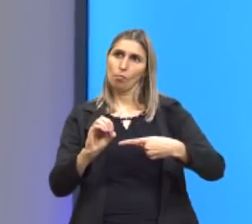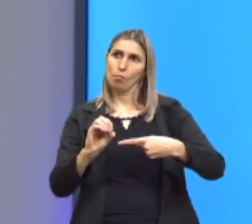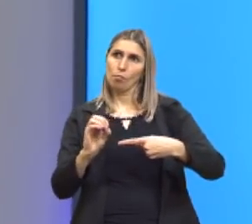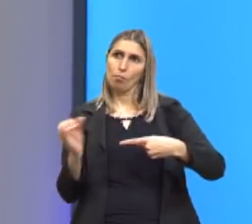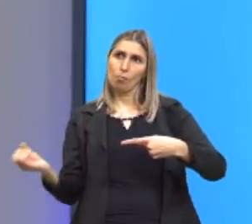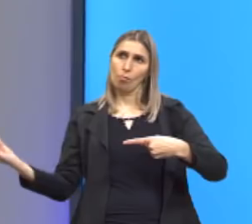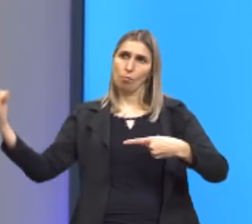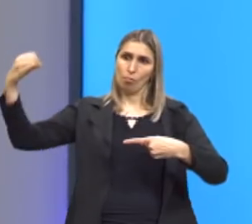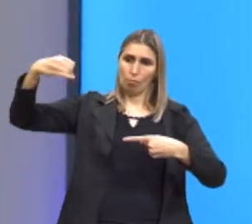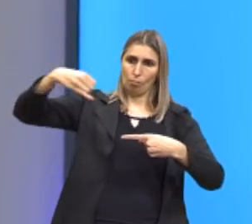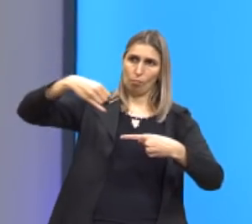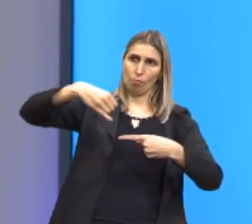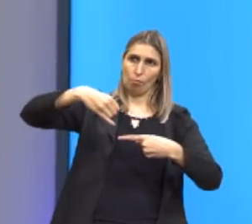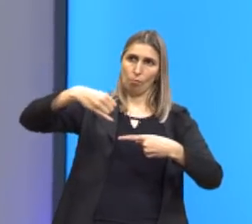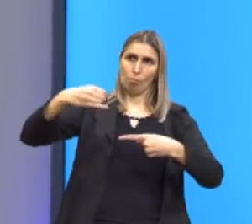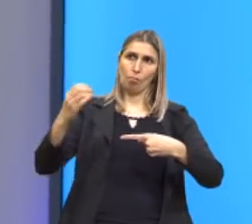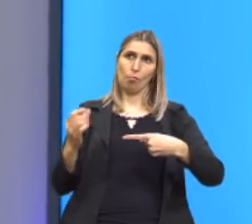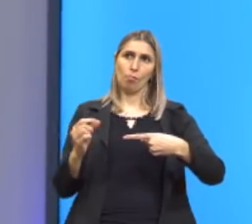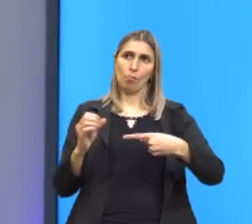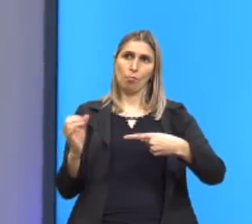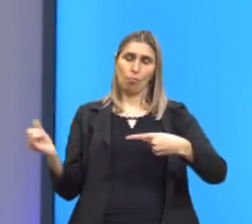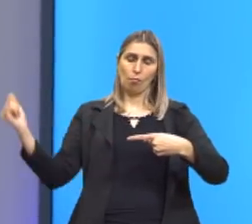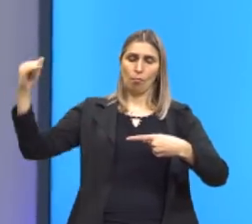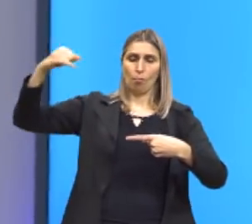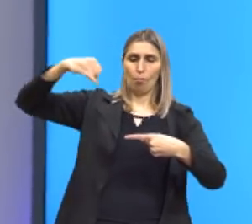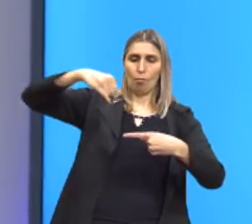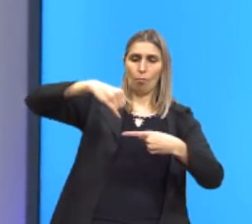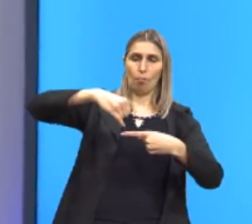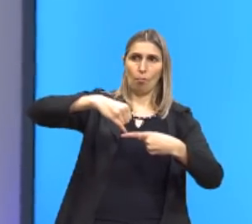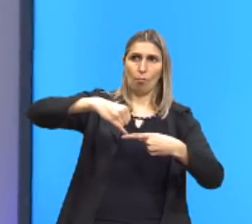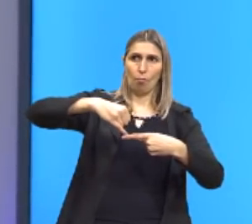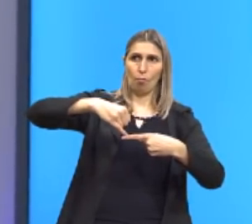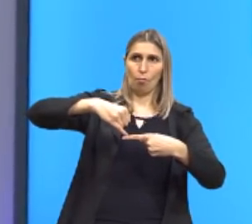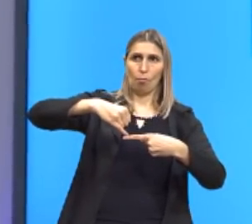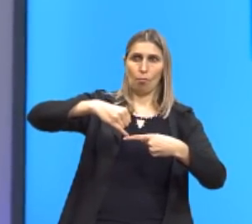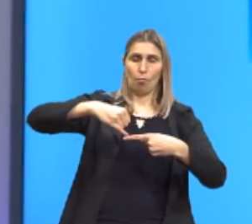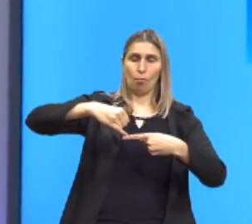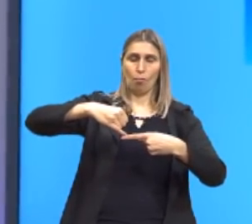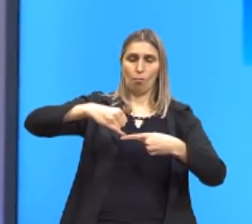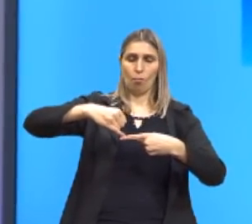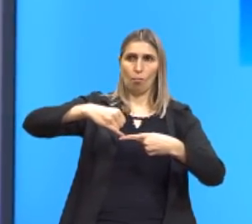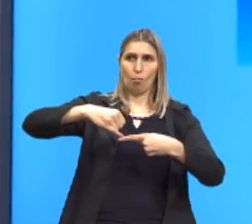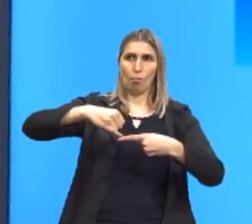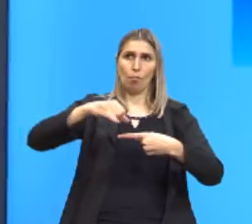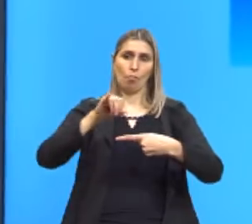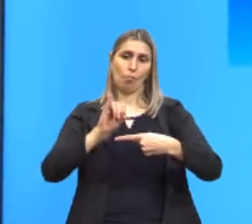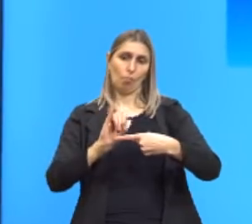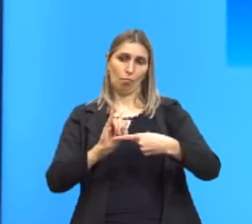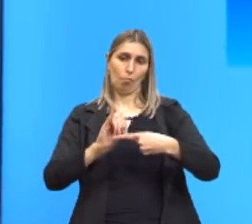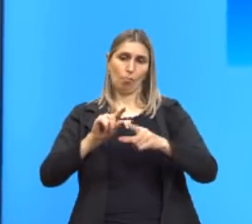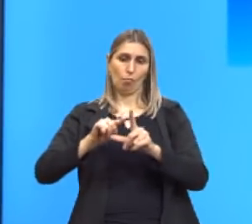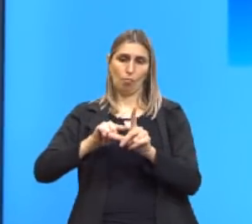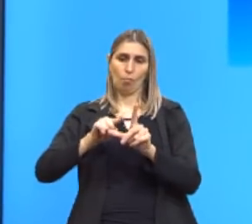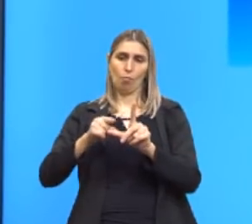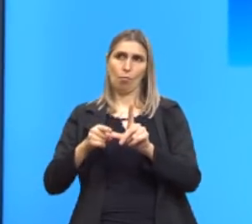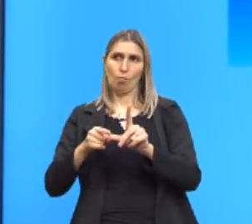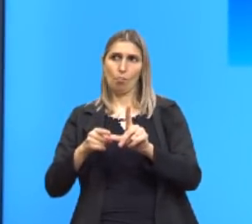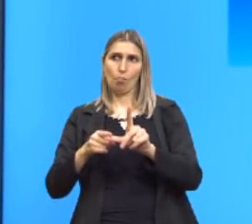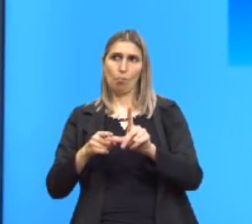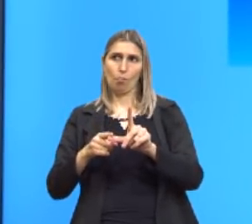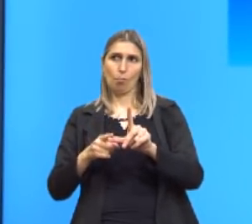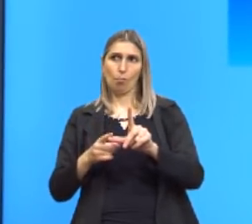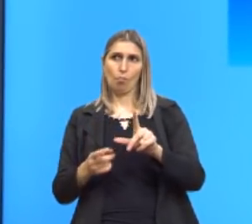o raio, o raio incidente, né? Incidente, que forma um ângulo I de incidente, e o raio